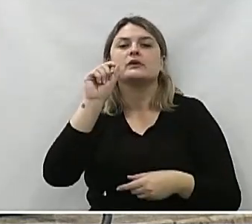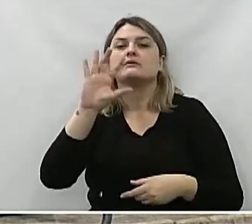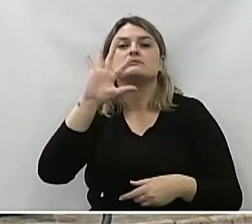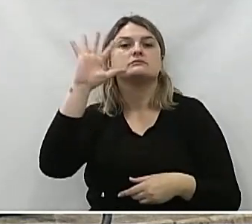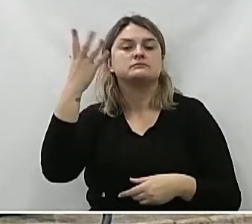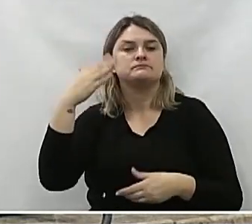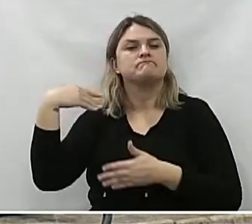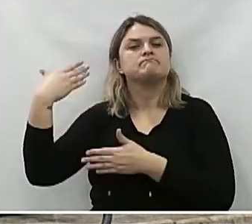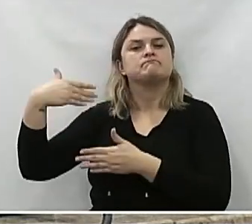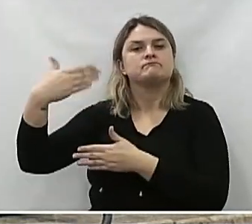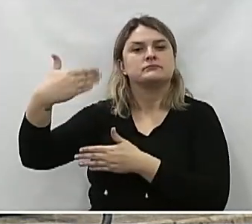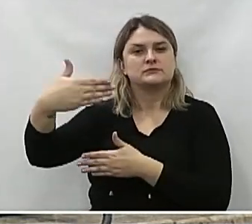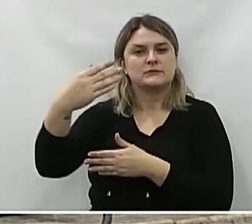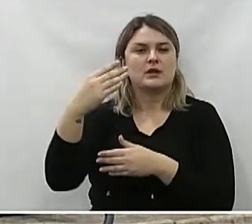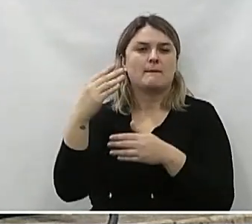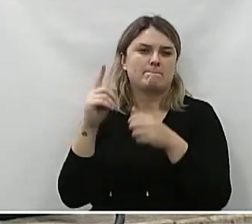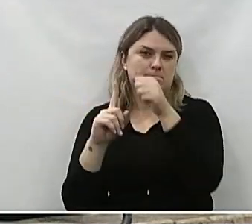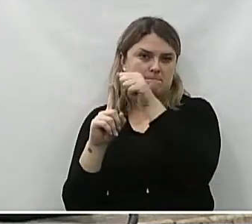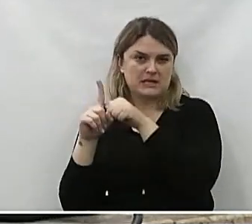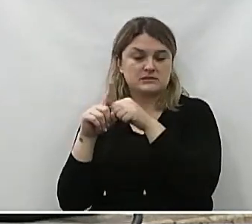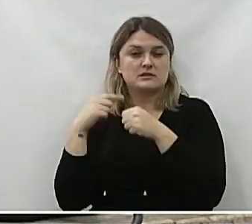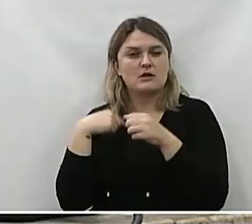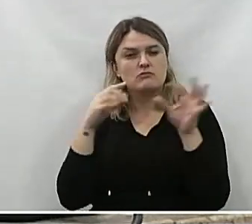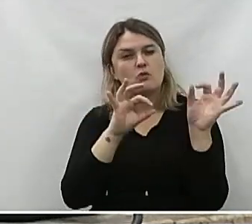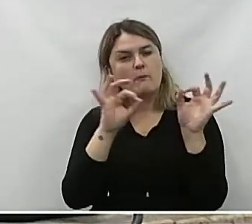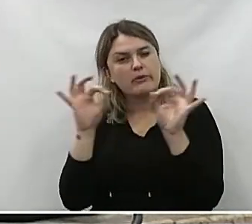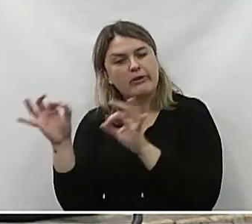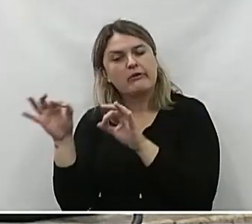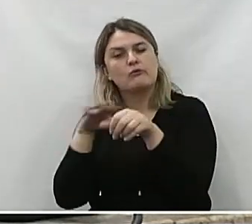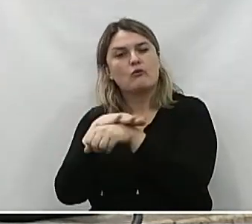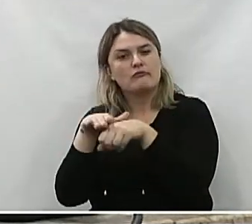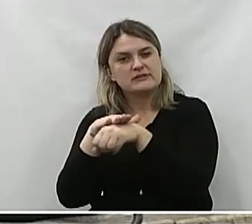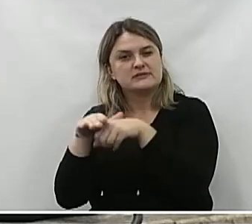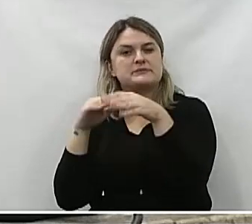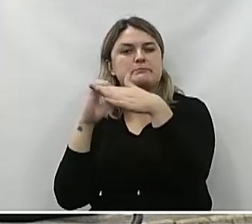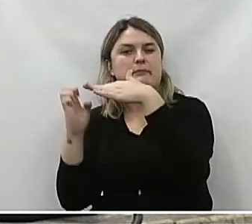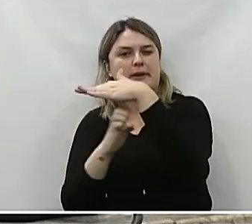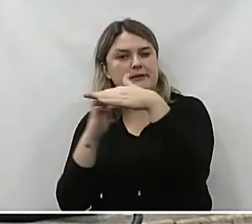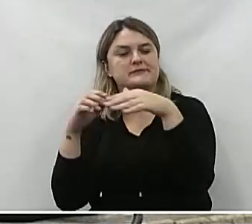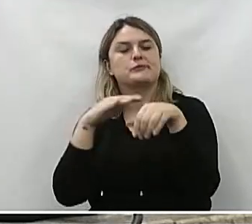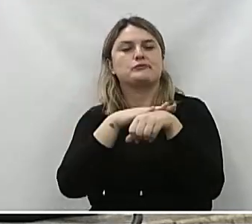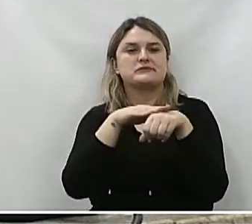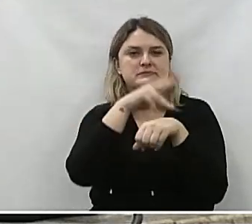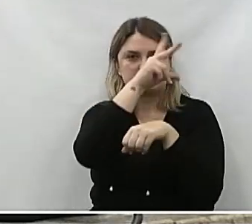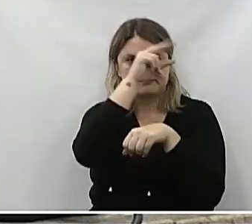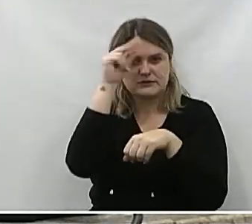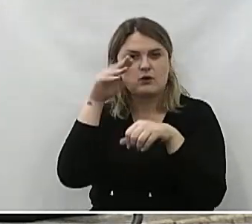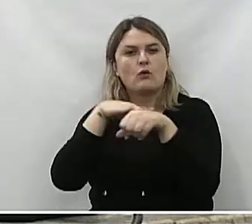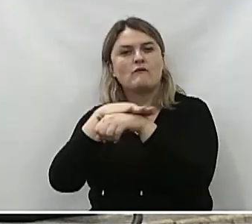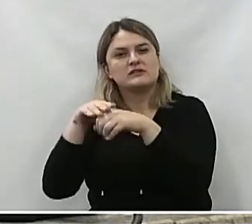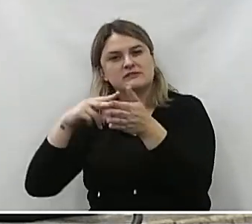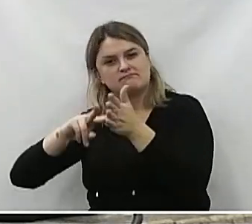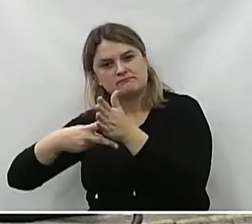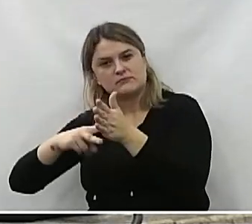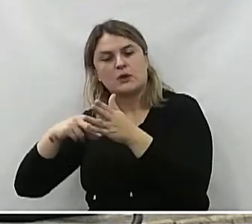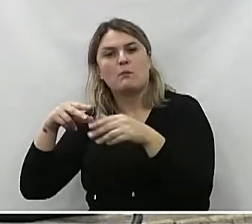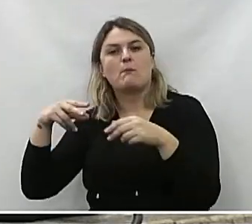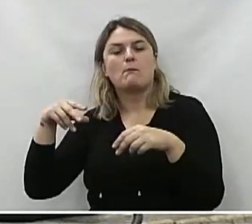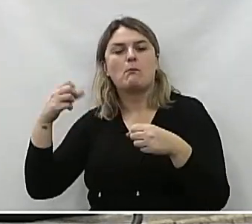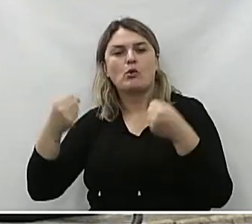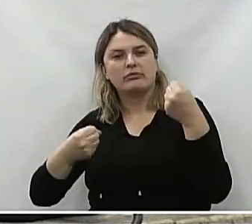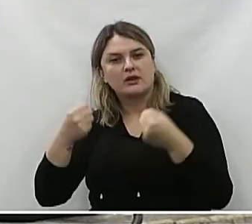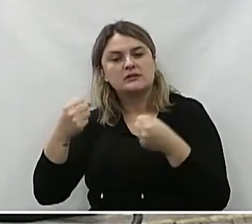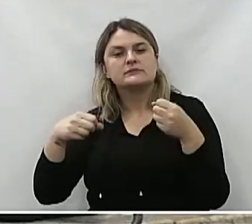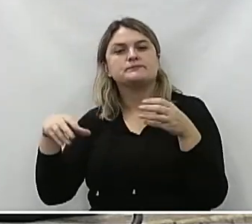que que acontece ao longo desse último mês eu tenho acompanhado conversado muito com a empresa com a prefeitura com sindicato dos motoristas